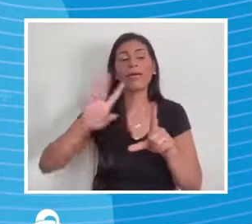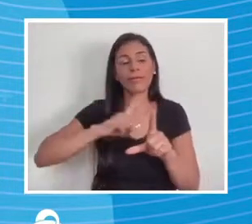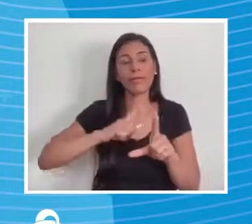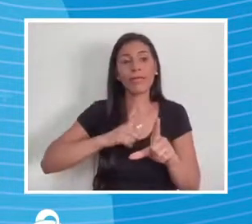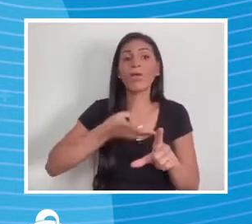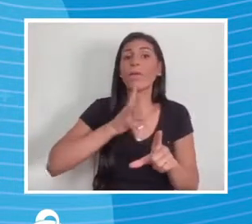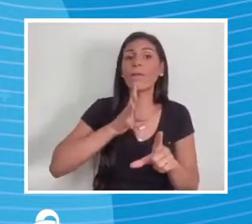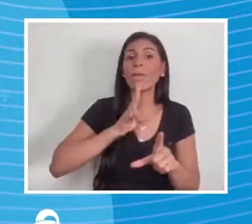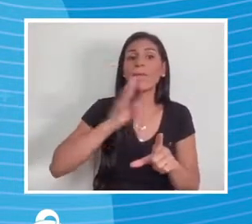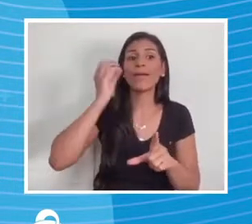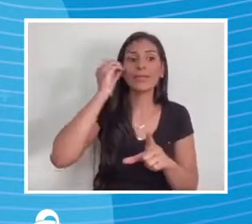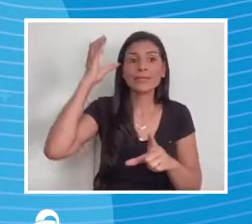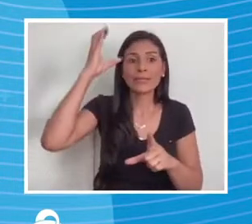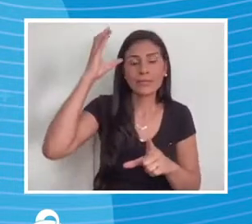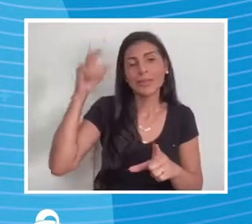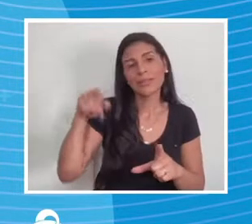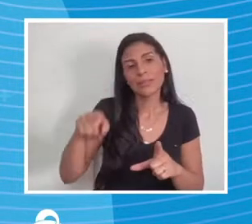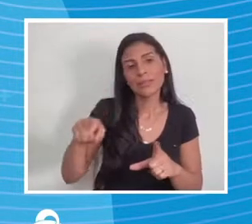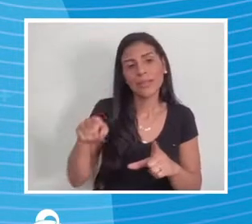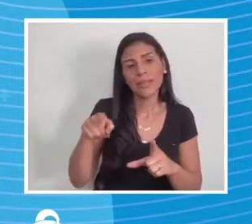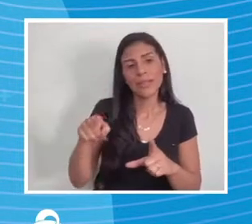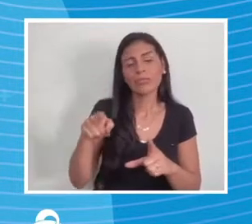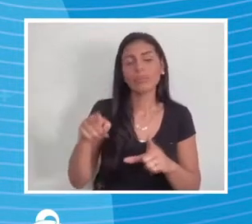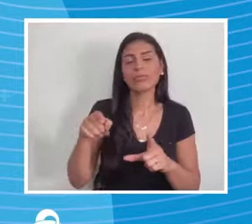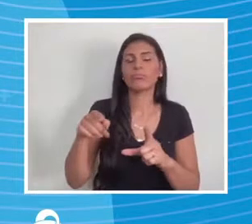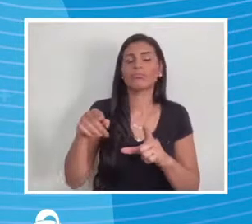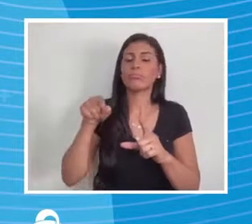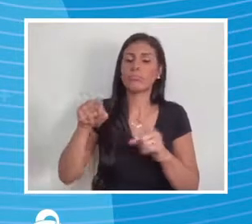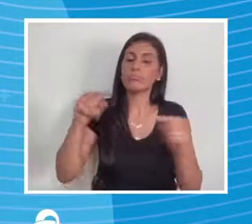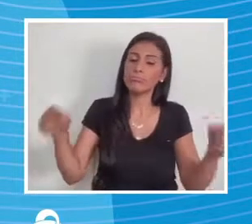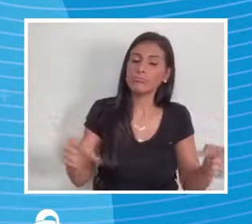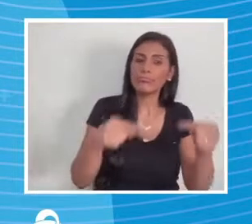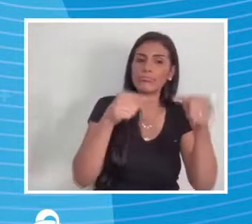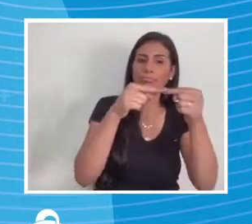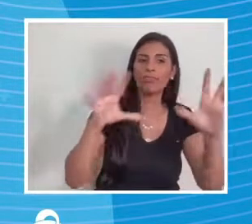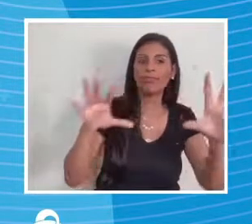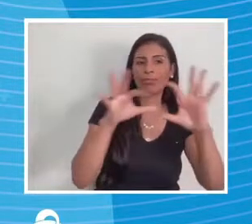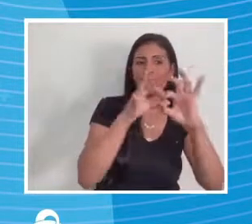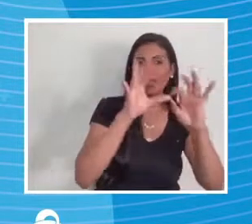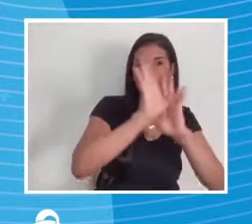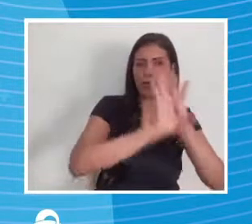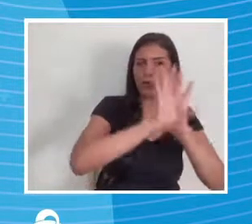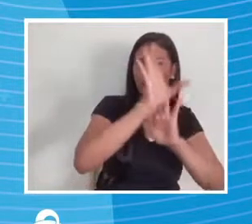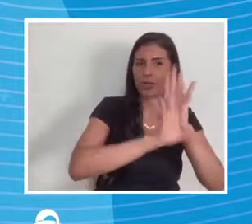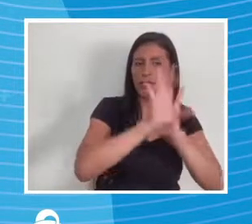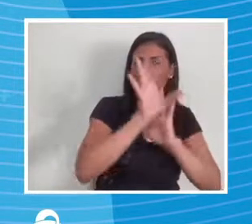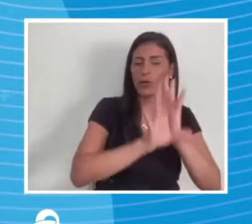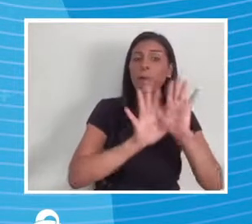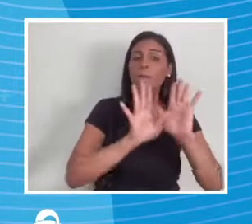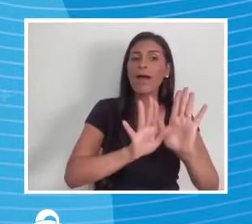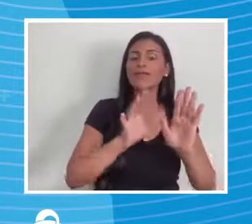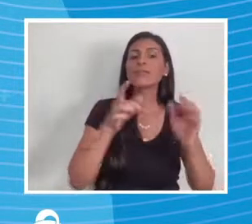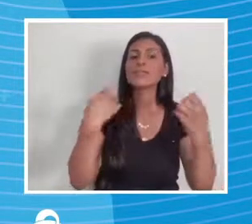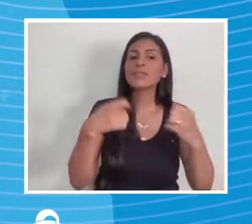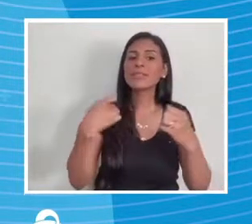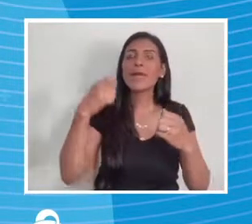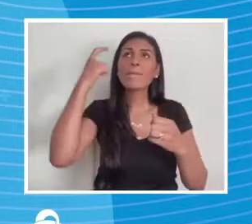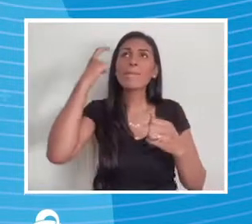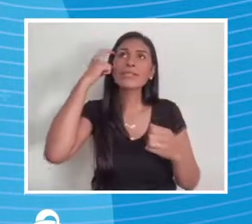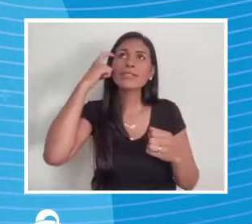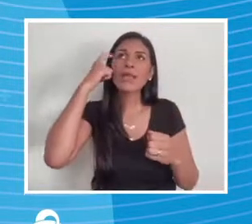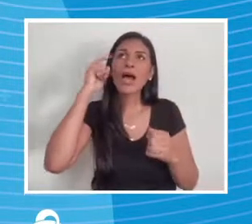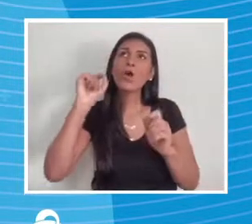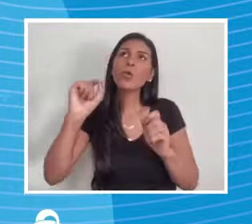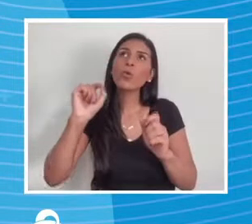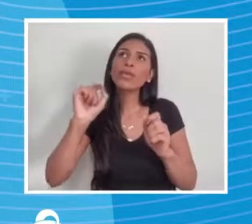lineares entre grandezas, isso é um grande tema curricular. A gente pensa ali em assuntos que estão relacionados a esses temas curriculares,